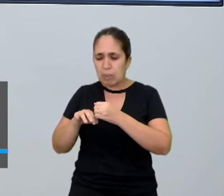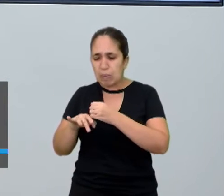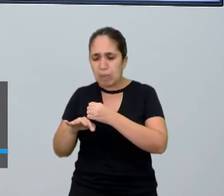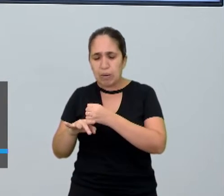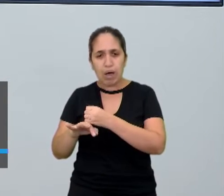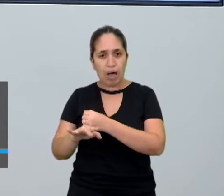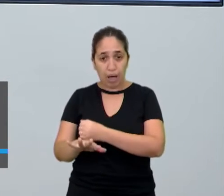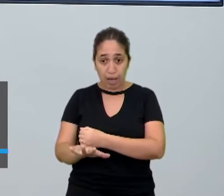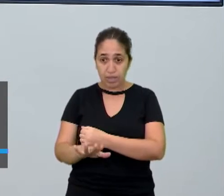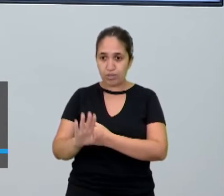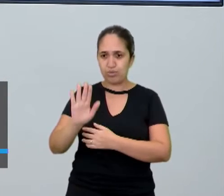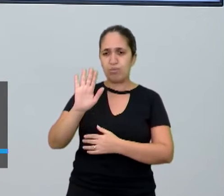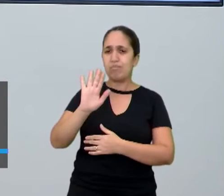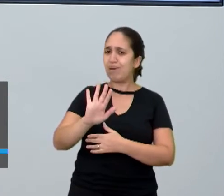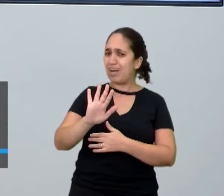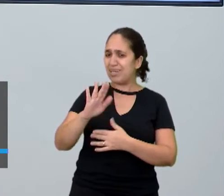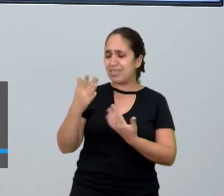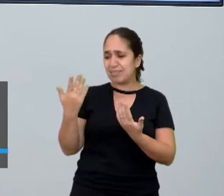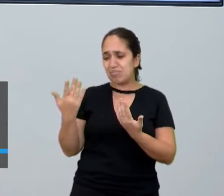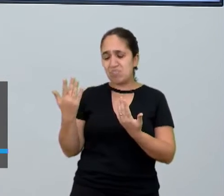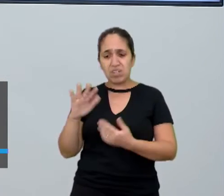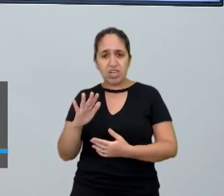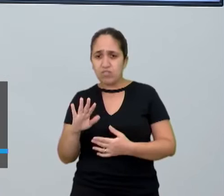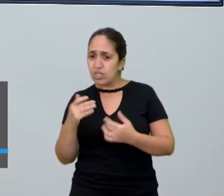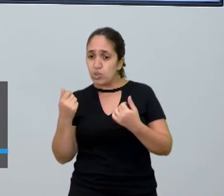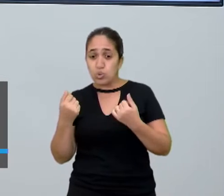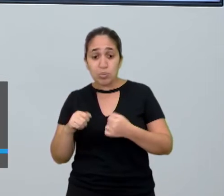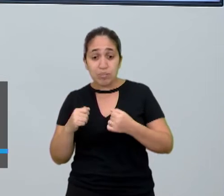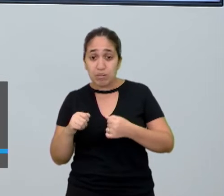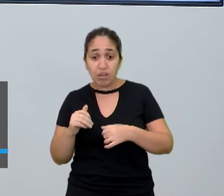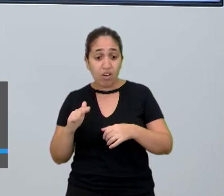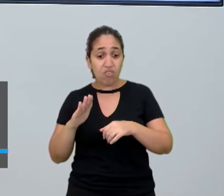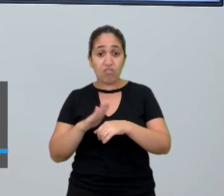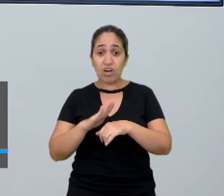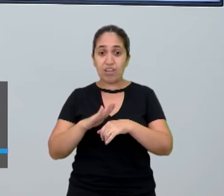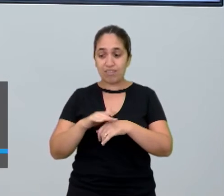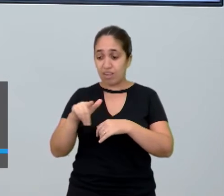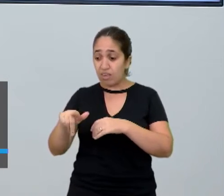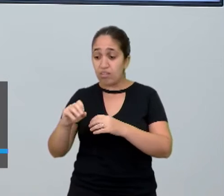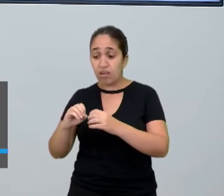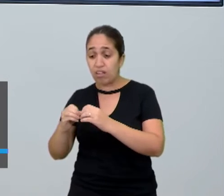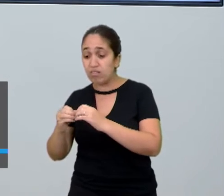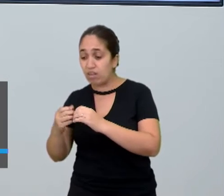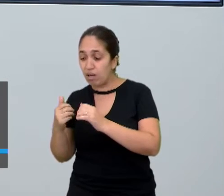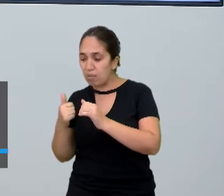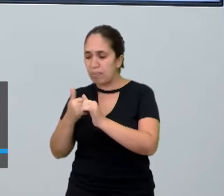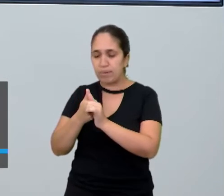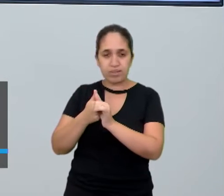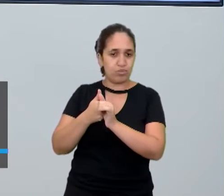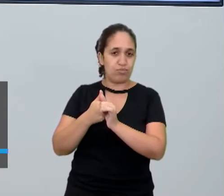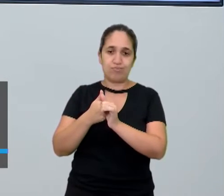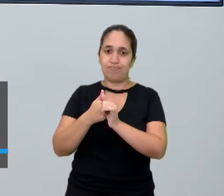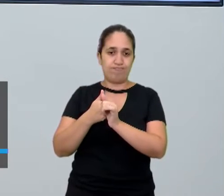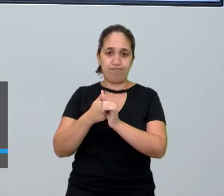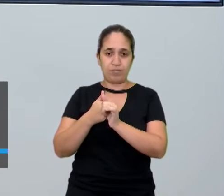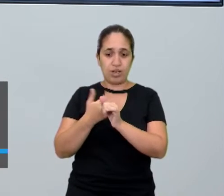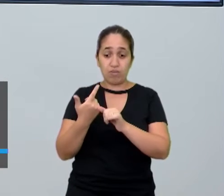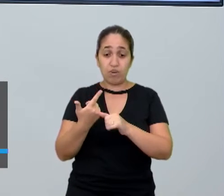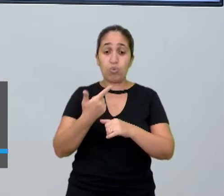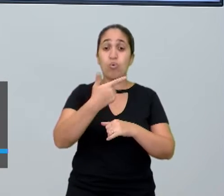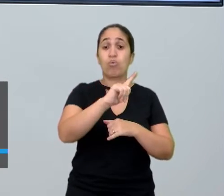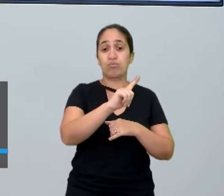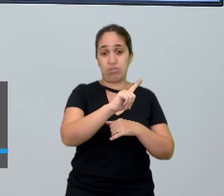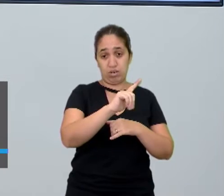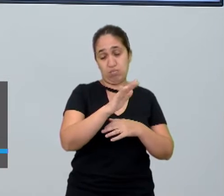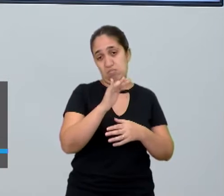necessariamente, isso que é importante, não necessariamente ele vai agir naquela célula que está próximo dele, mas ele pode